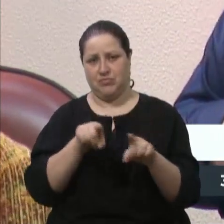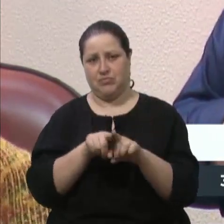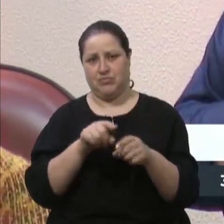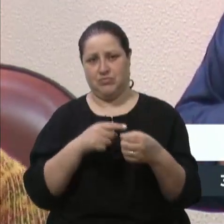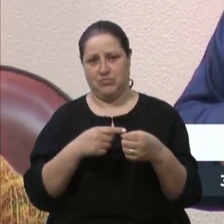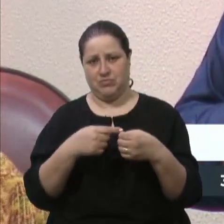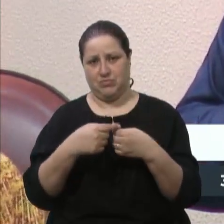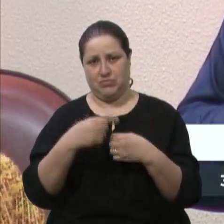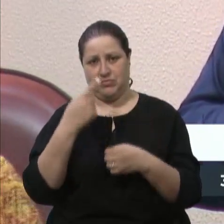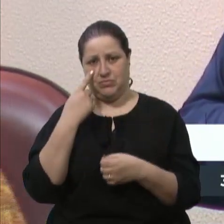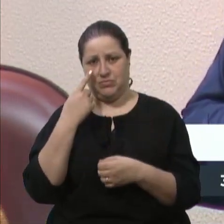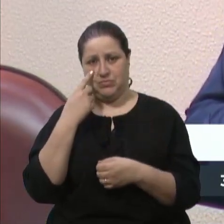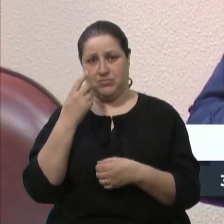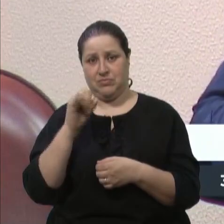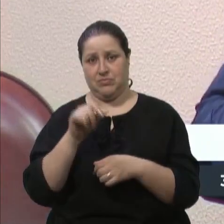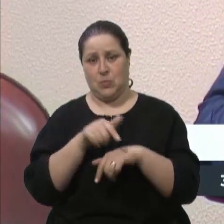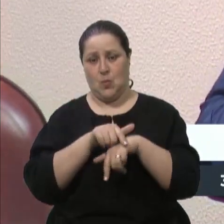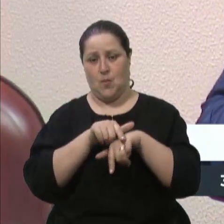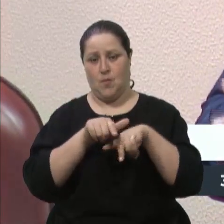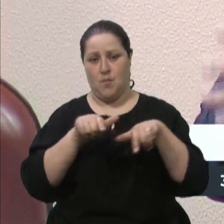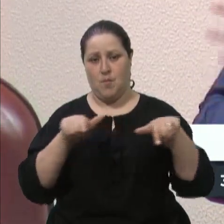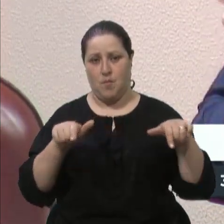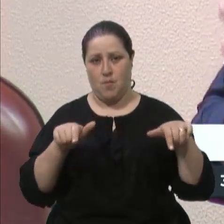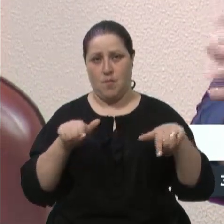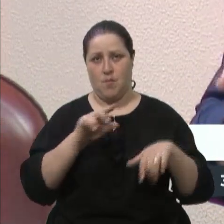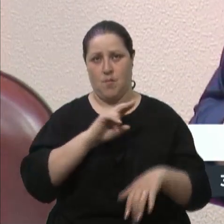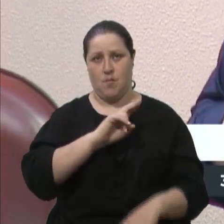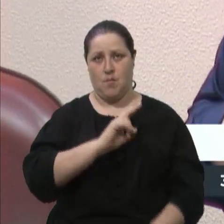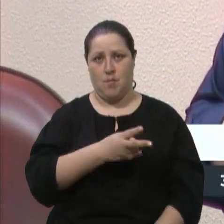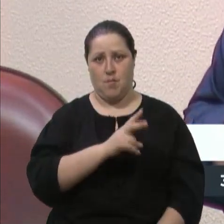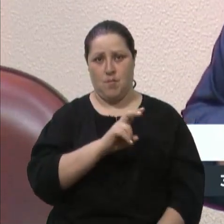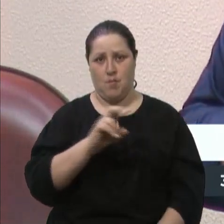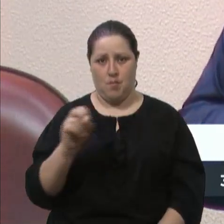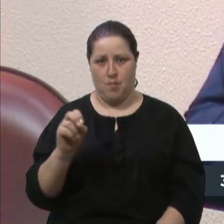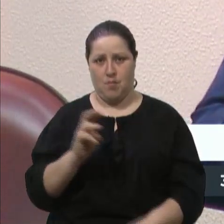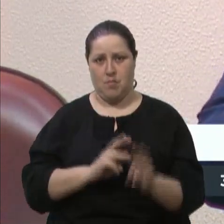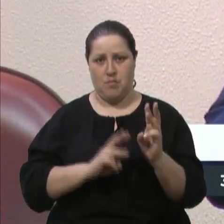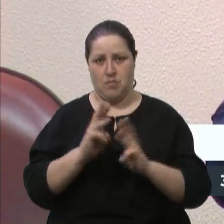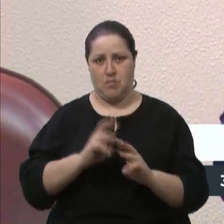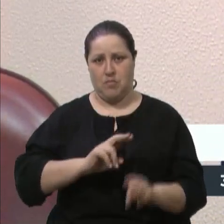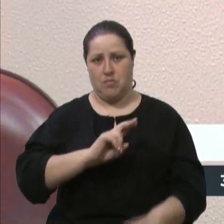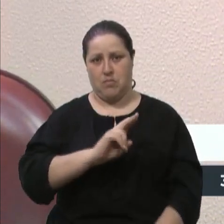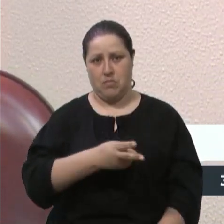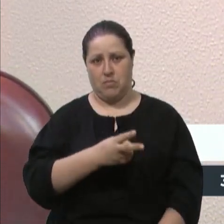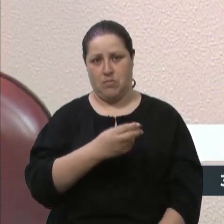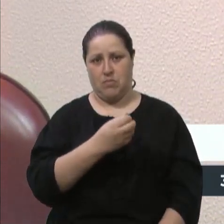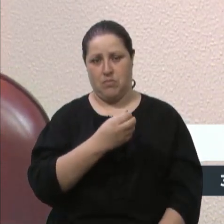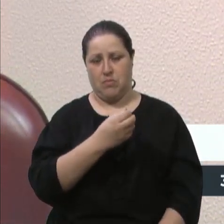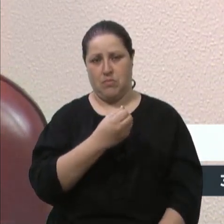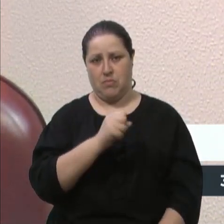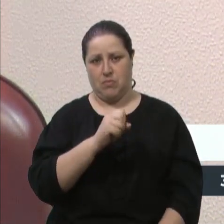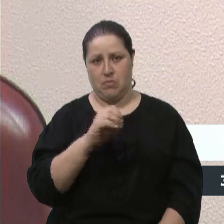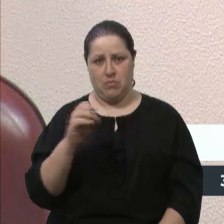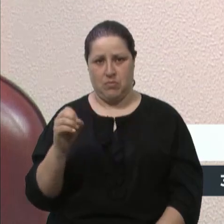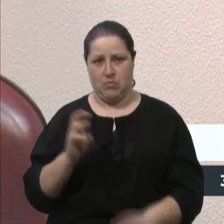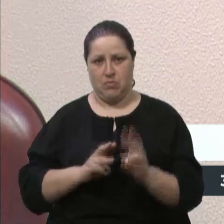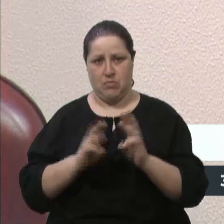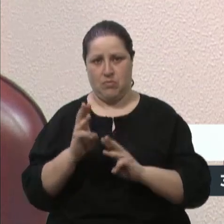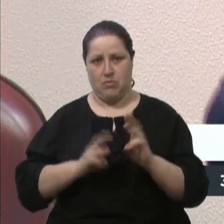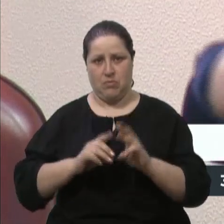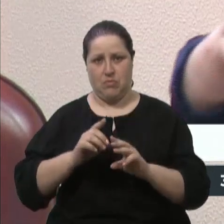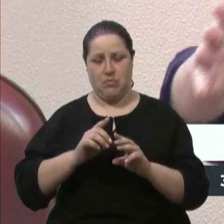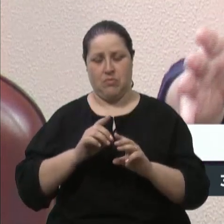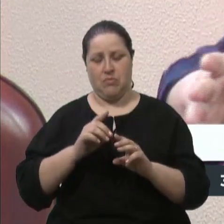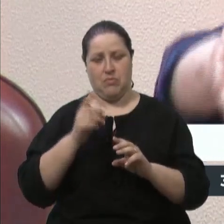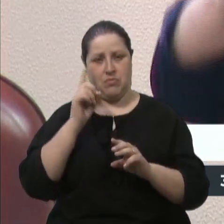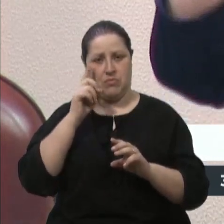olha, se nós não tivéssemos hoje 2.500, 2.800 vans transitando todos os dias, o que seria Caxias? Então, temos